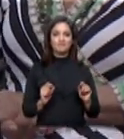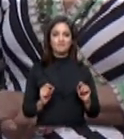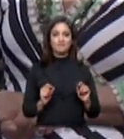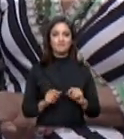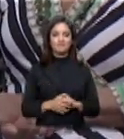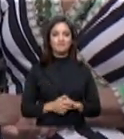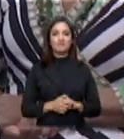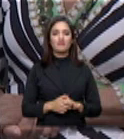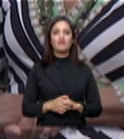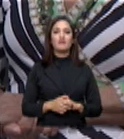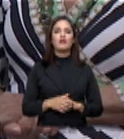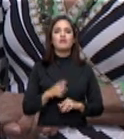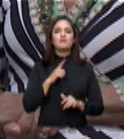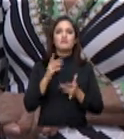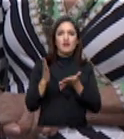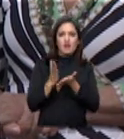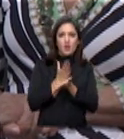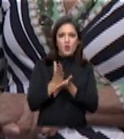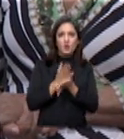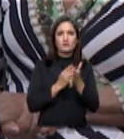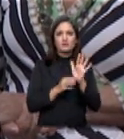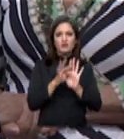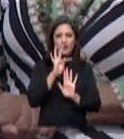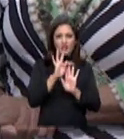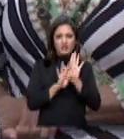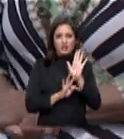passagens literárias que